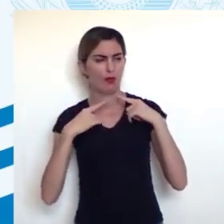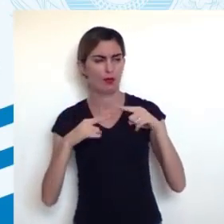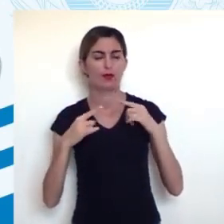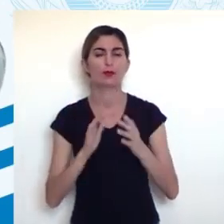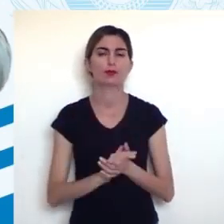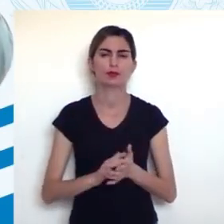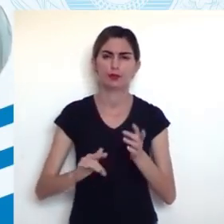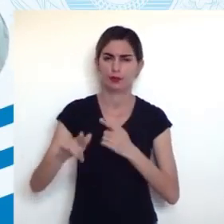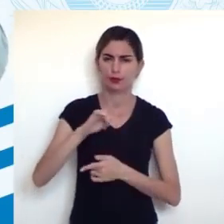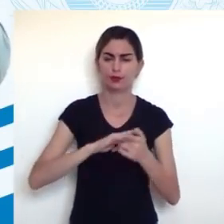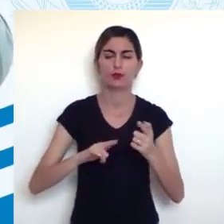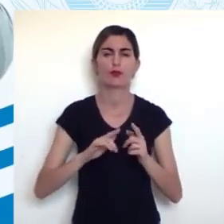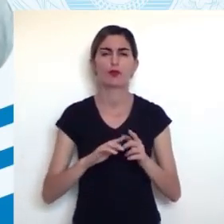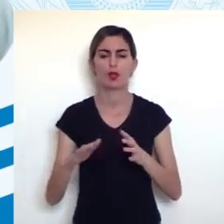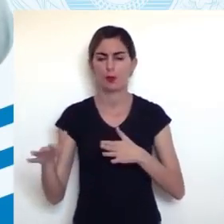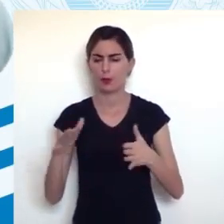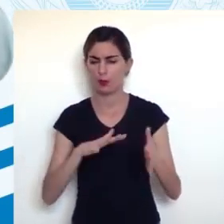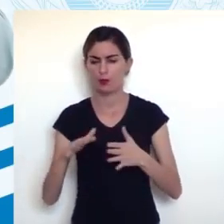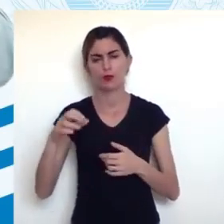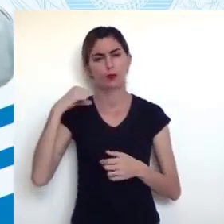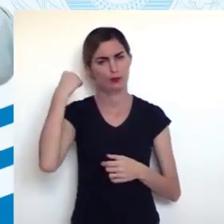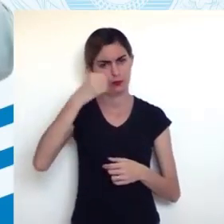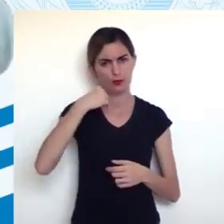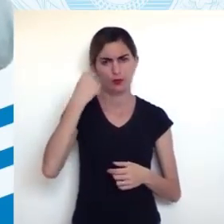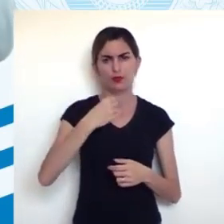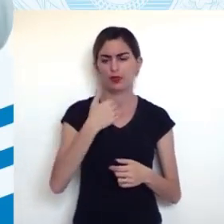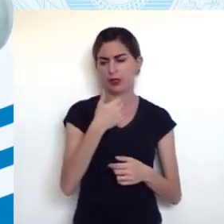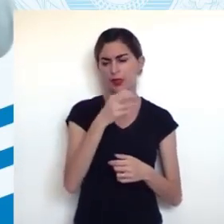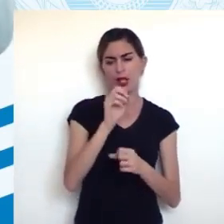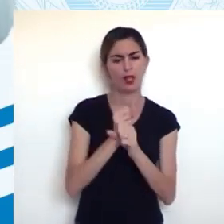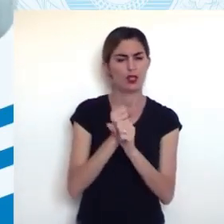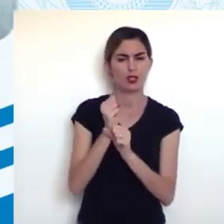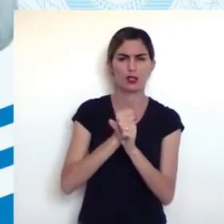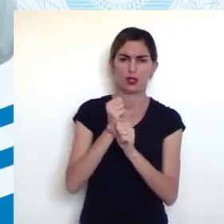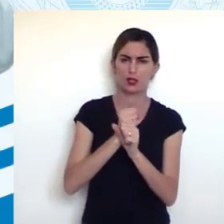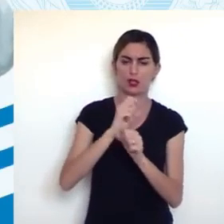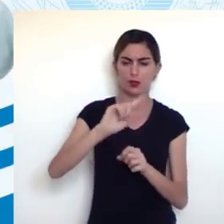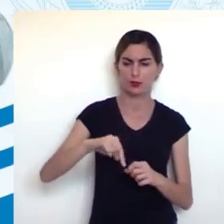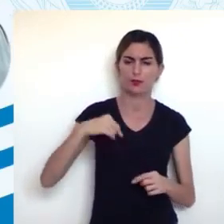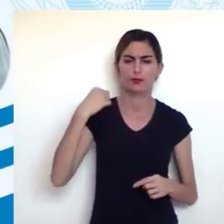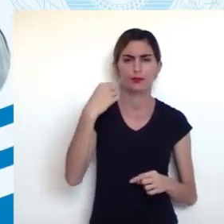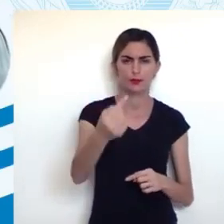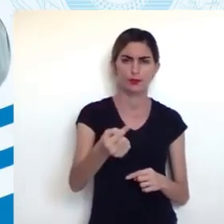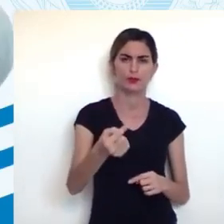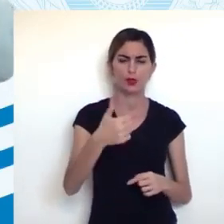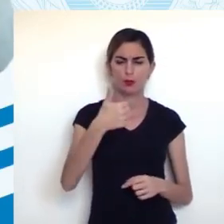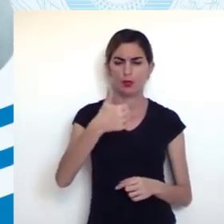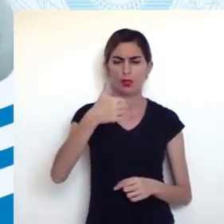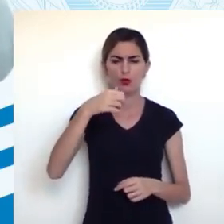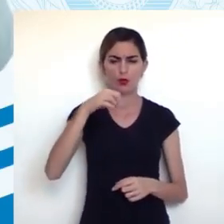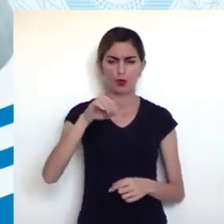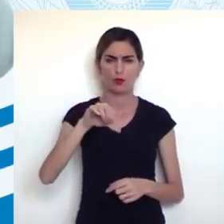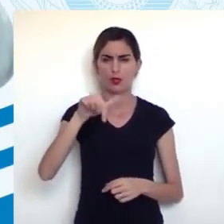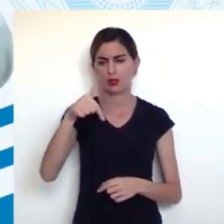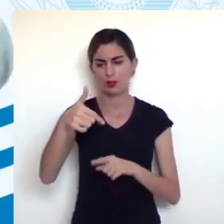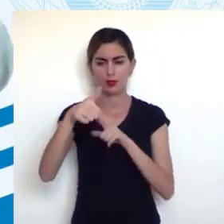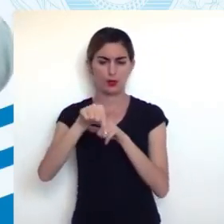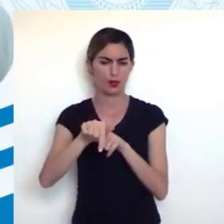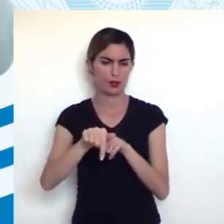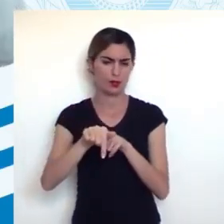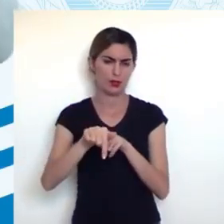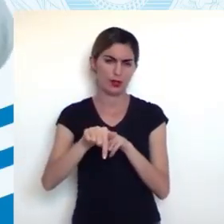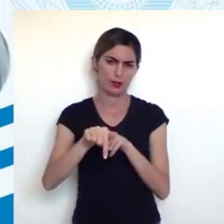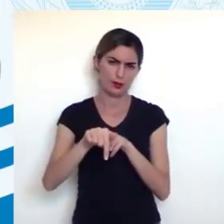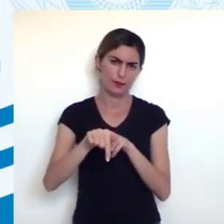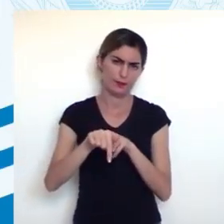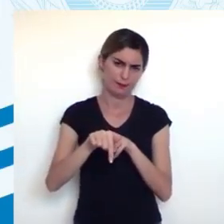reivindicações? Aí, o movimento, 10 anos após, em 1917,